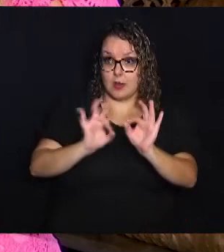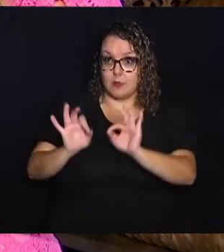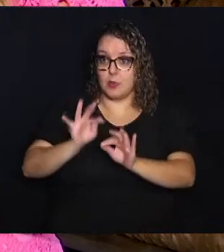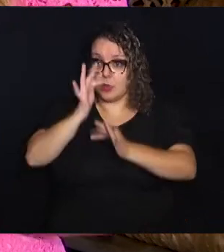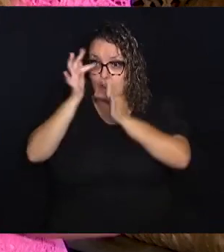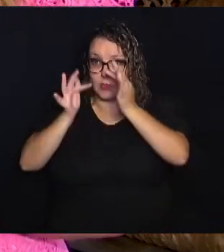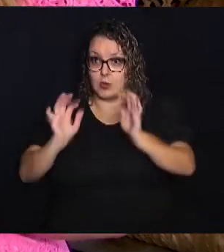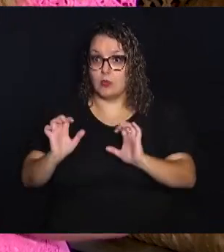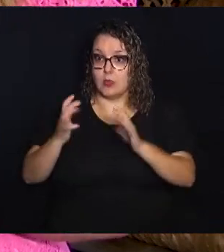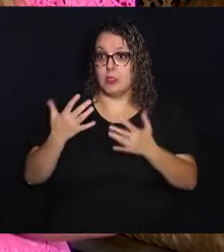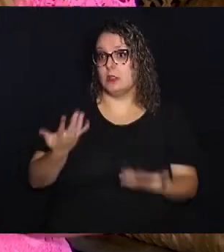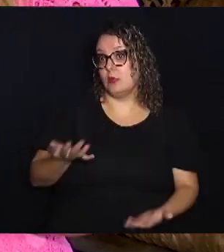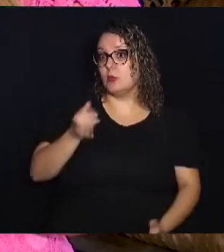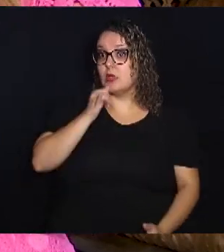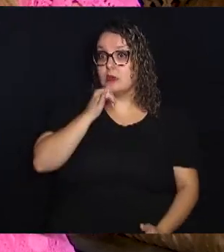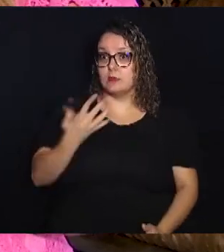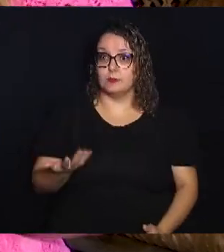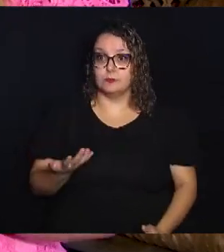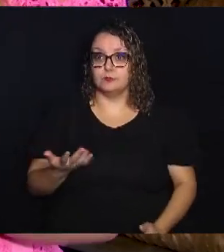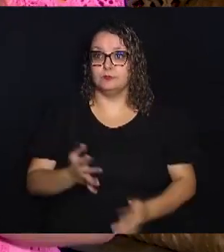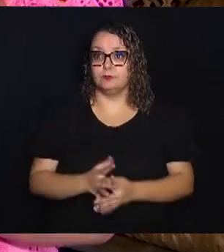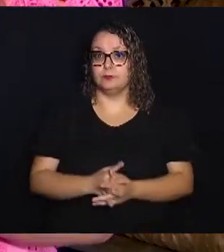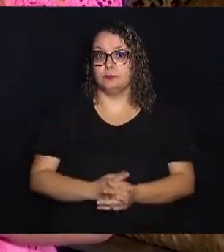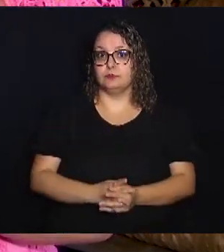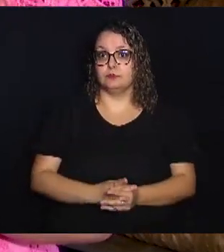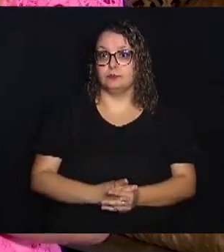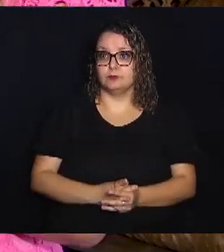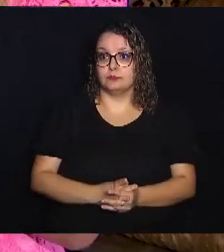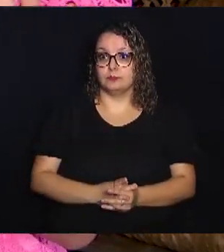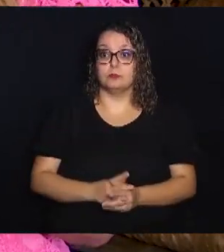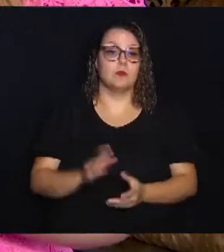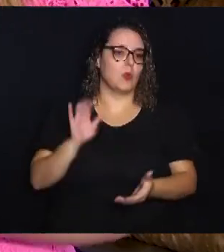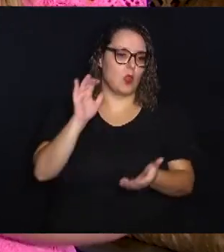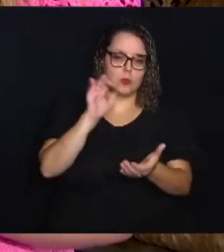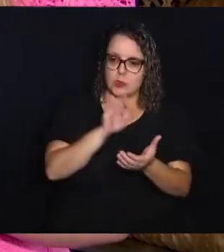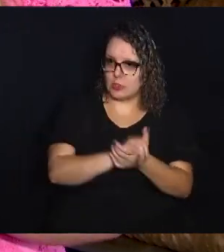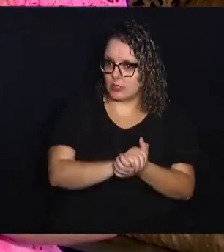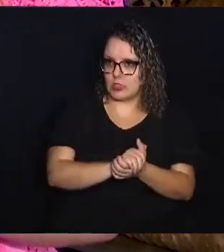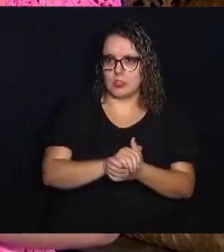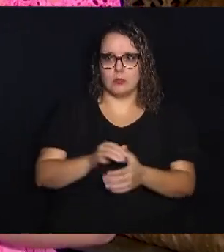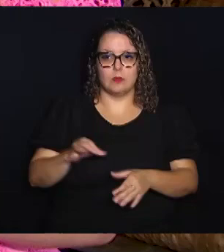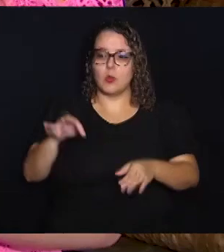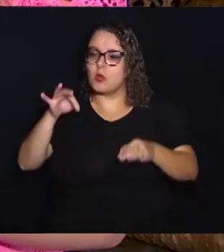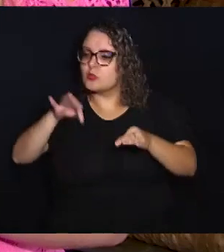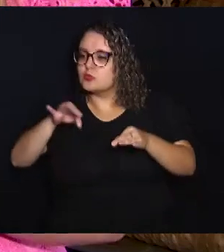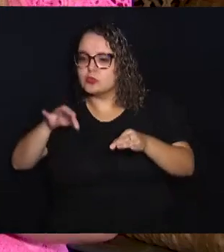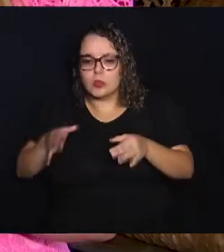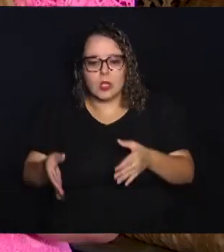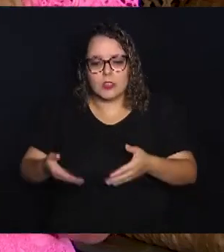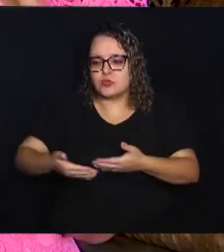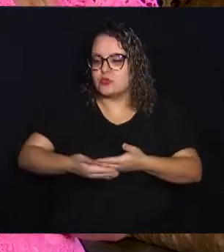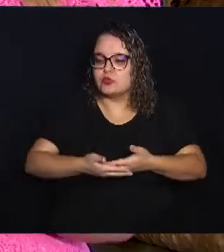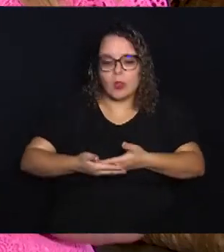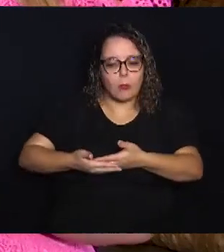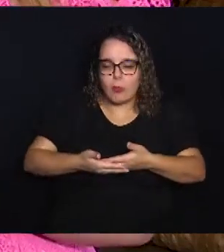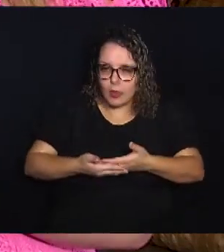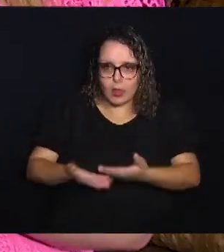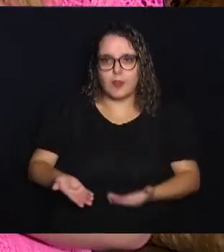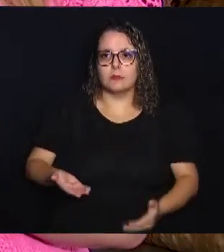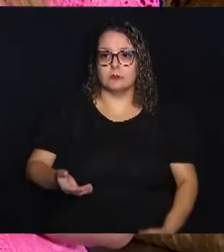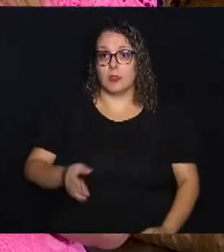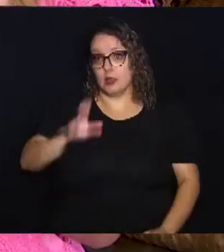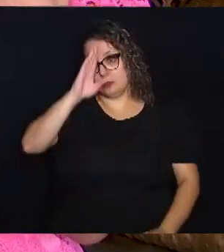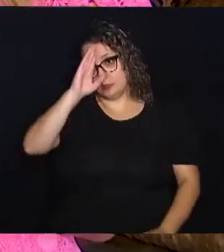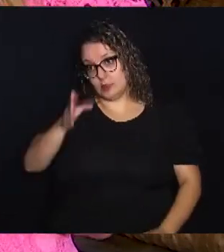as flores para o evento, então seja para um casamento, para um chá de bebê, então a nossa principal